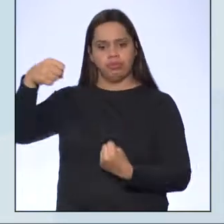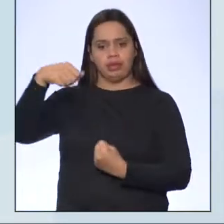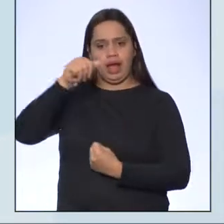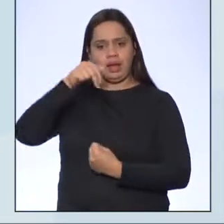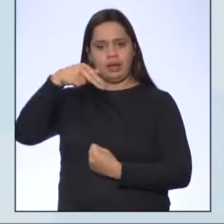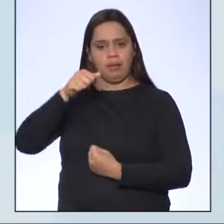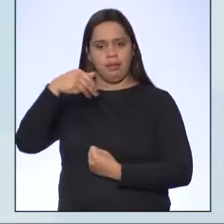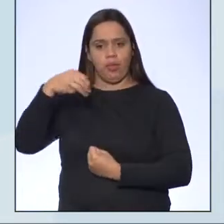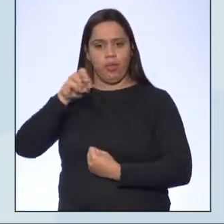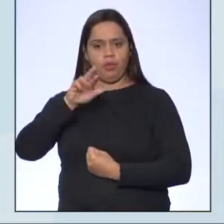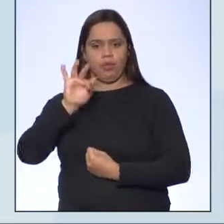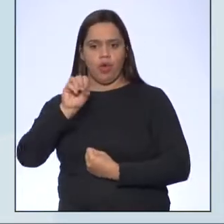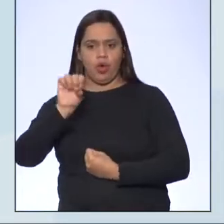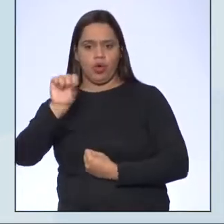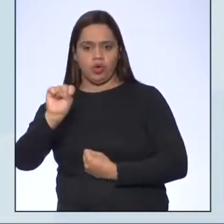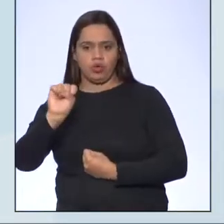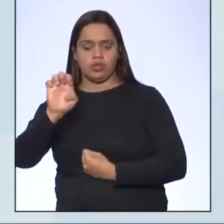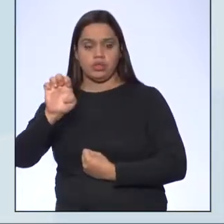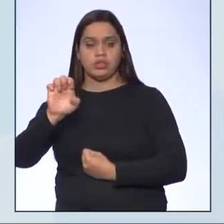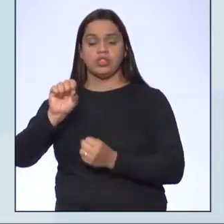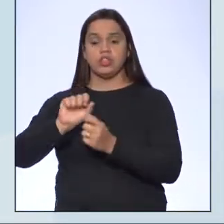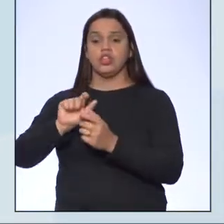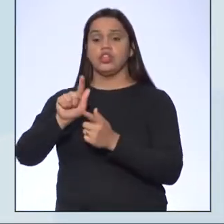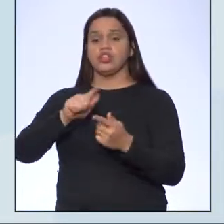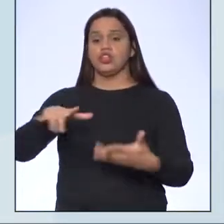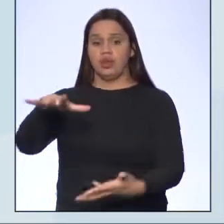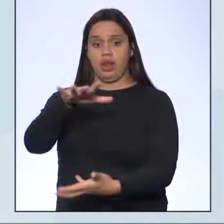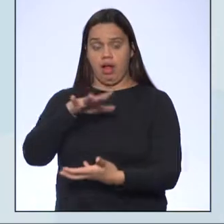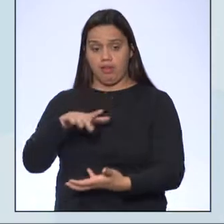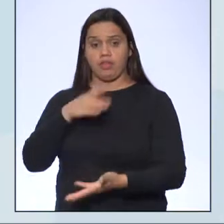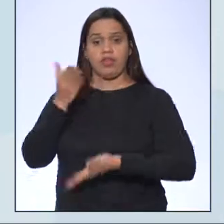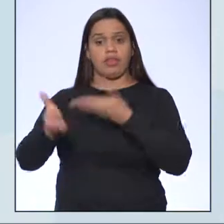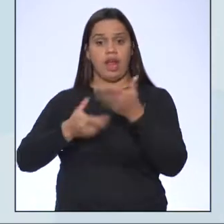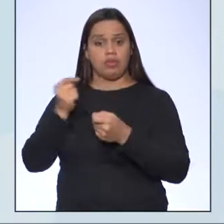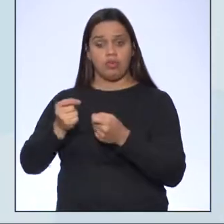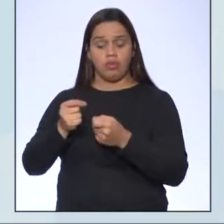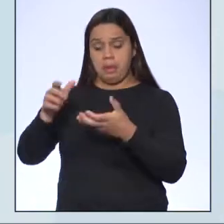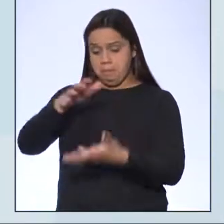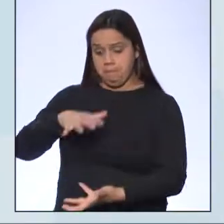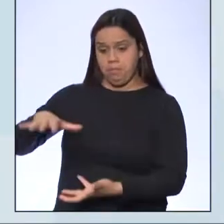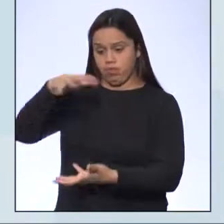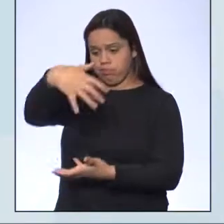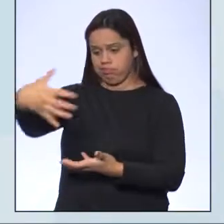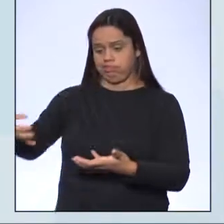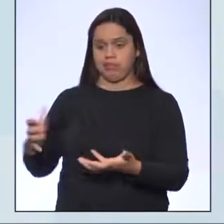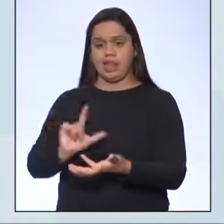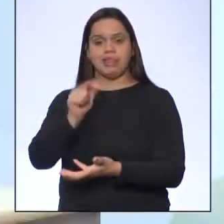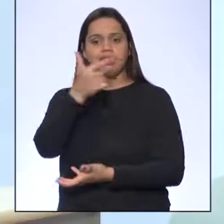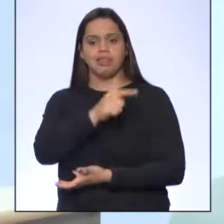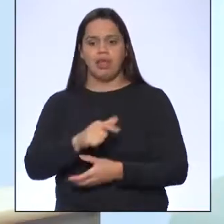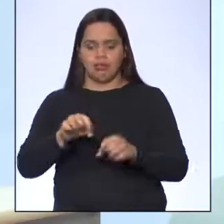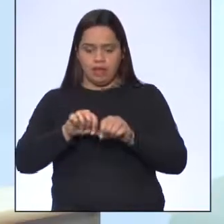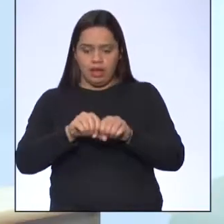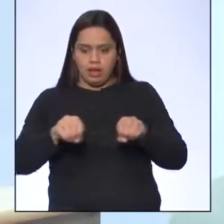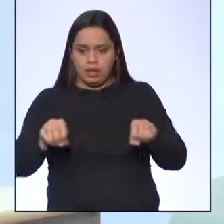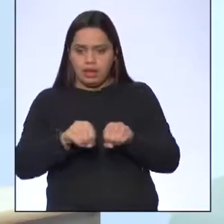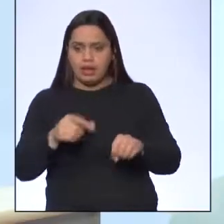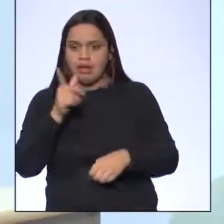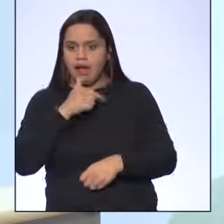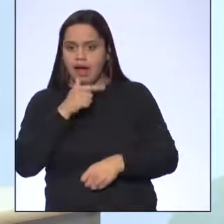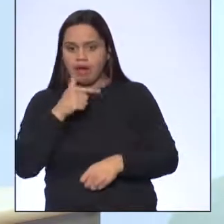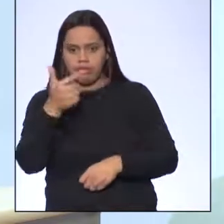que trata da questão mundo-regiões sem saneamento básico, com dados de